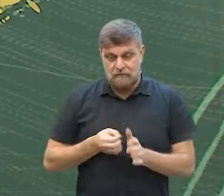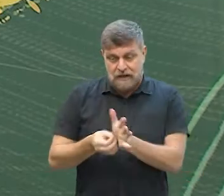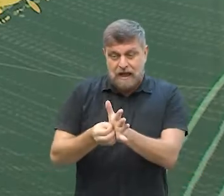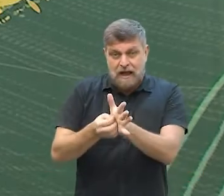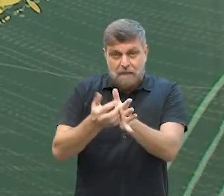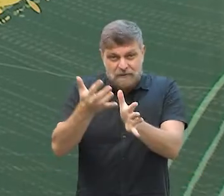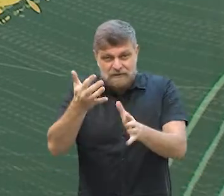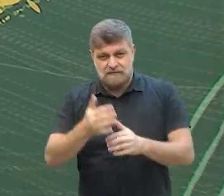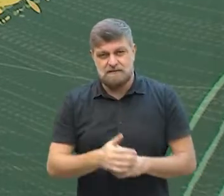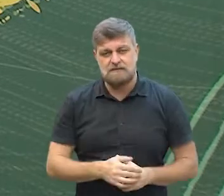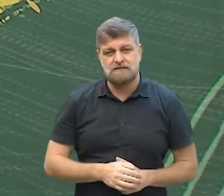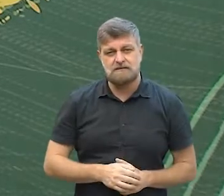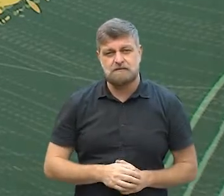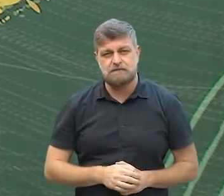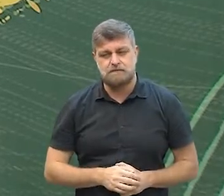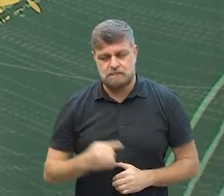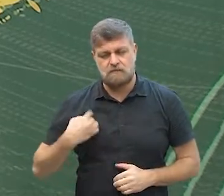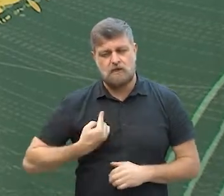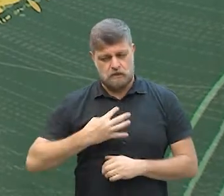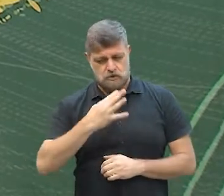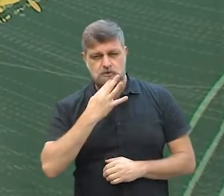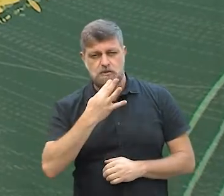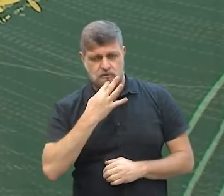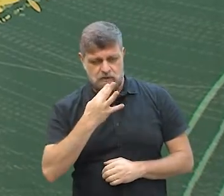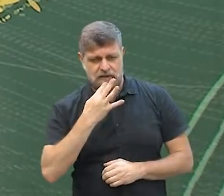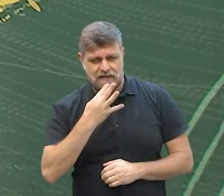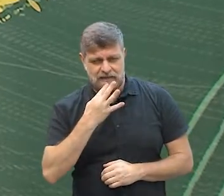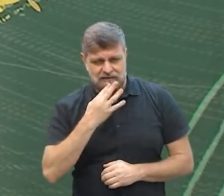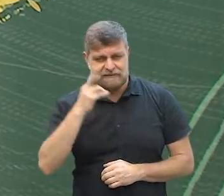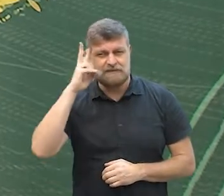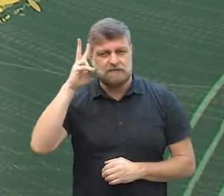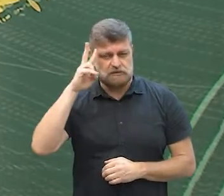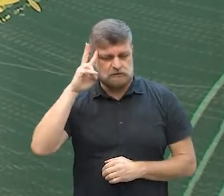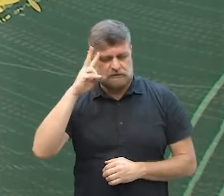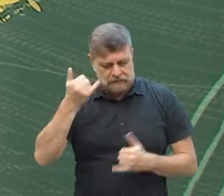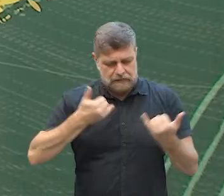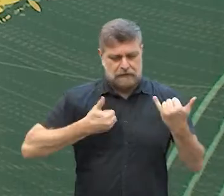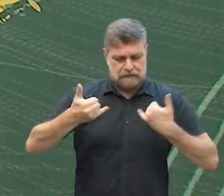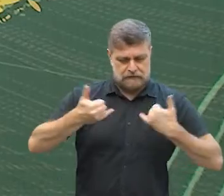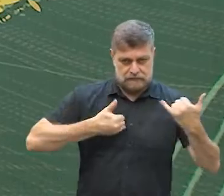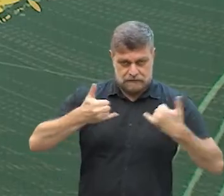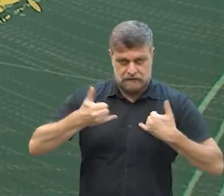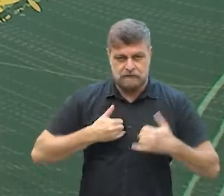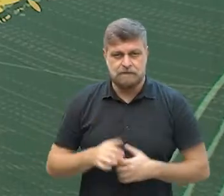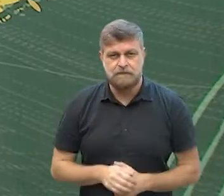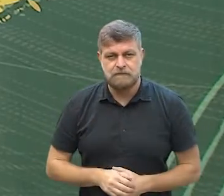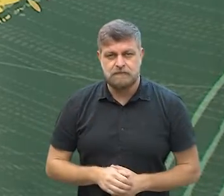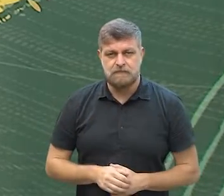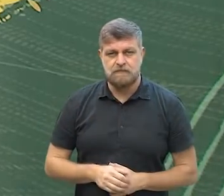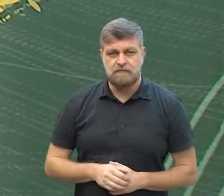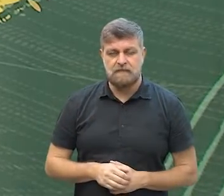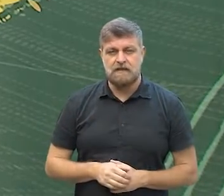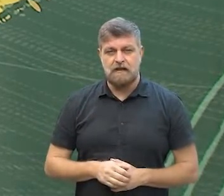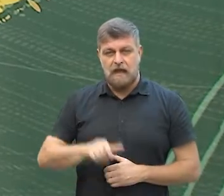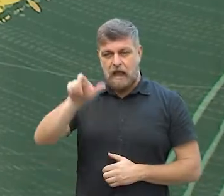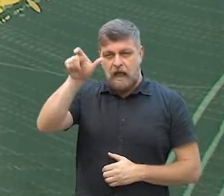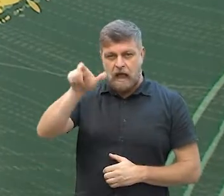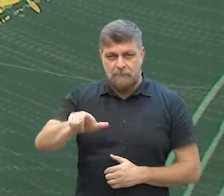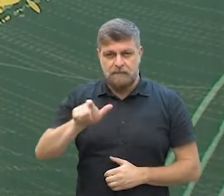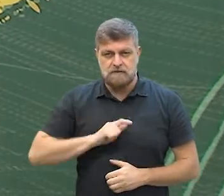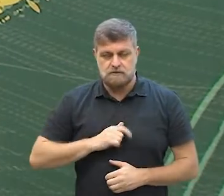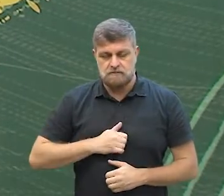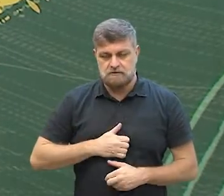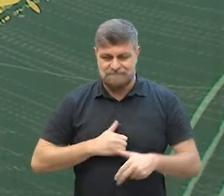vezes a gente conhece inúmeras histórias a respeito disso, que muita gente acaba se